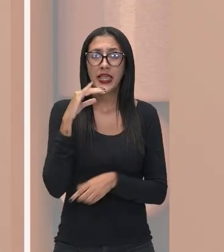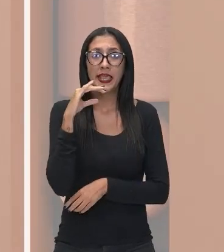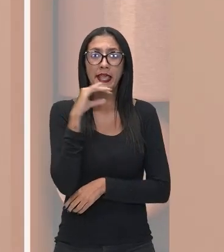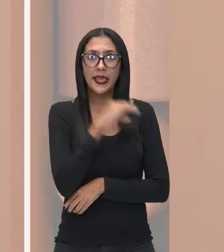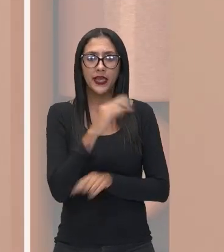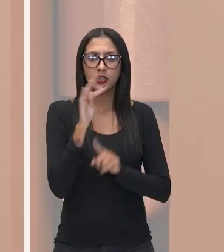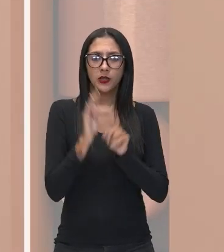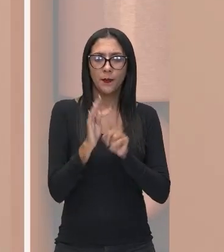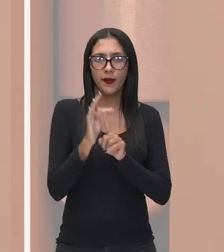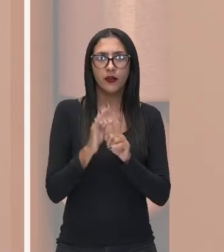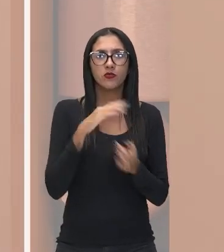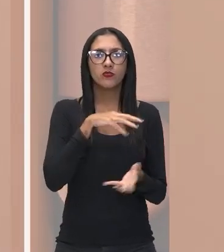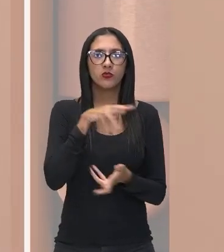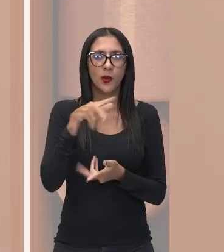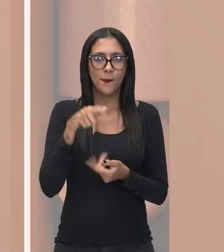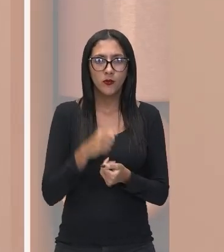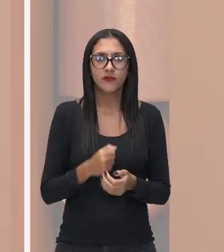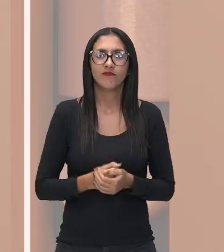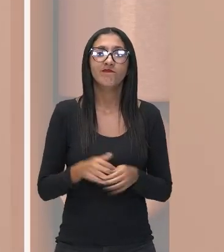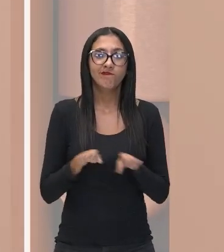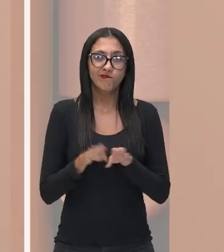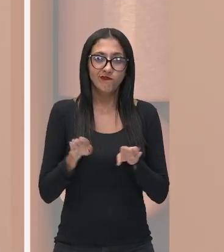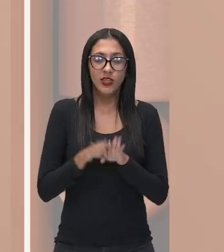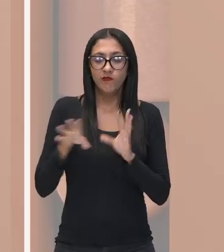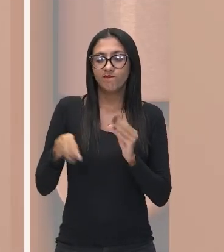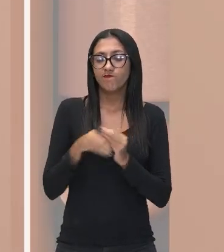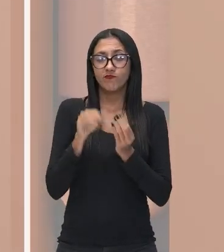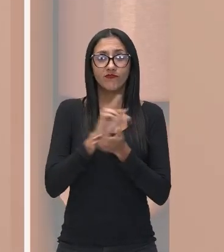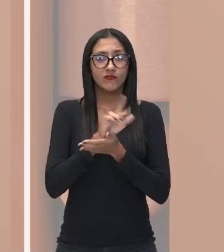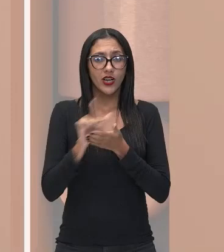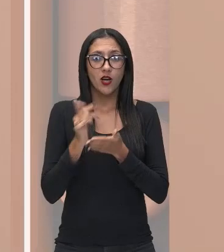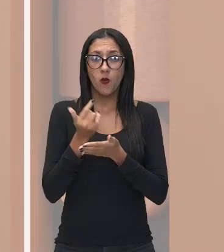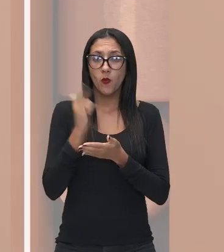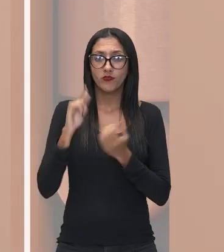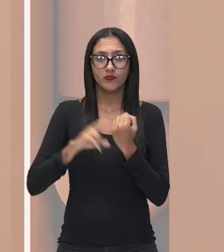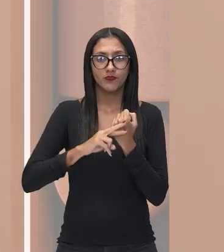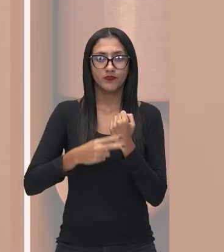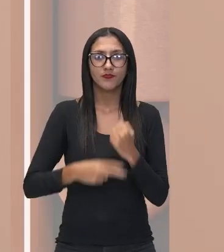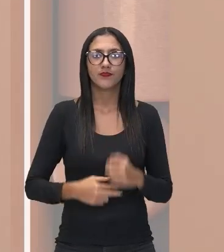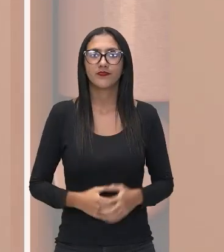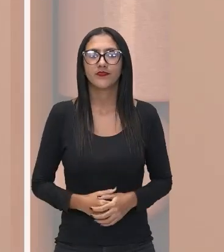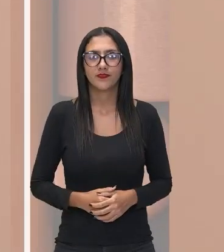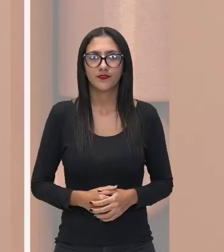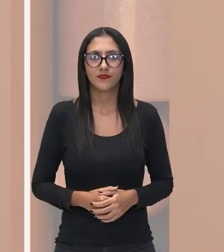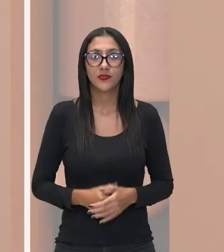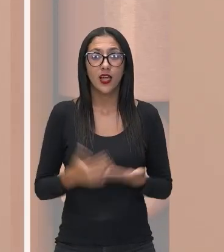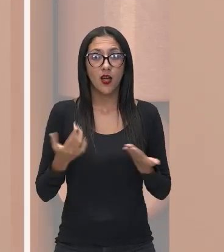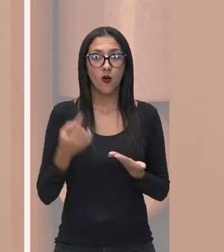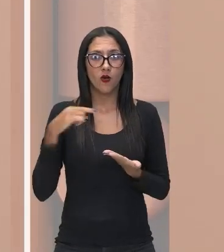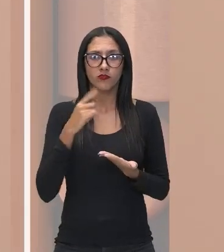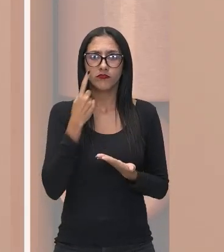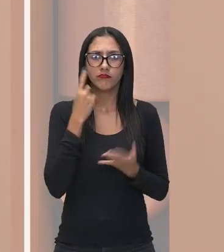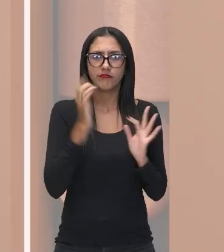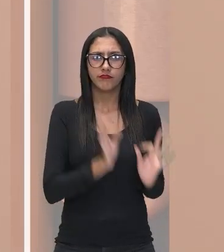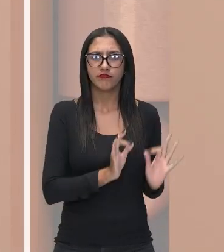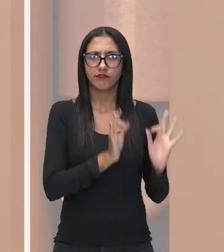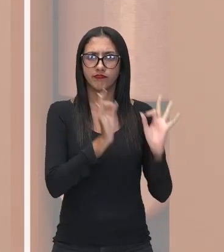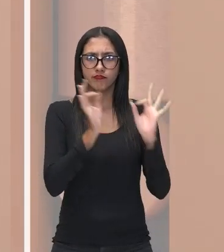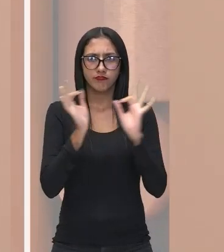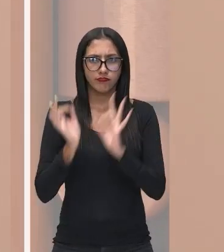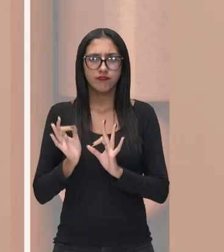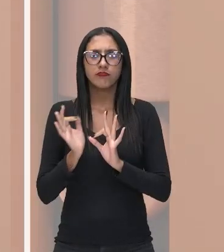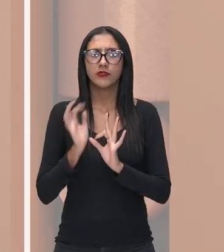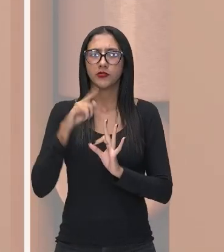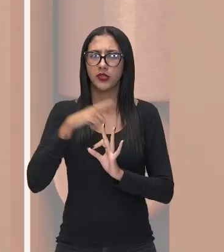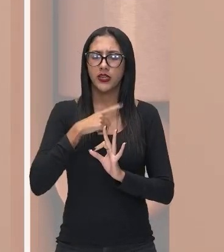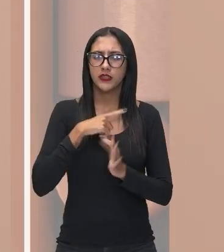global, trazendo inúmeras outras consequências. Então, eu vou convidar vocês para dar uma olhada nesse vídeo, que vai trazer